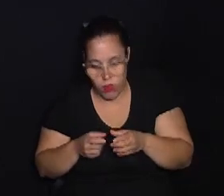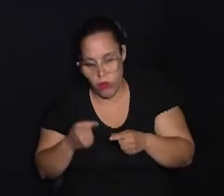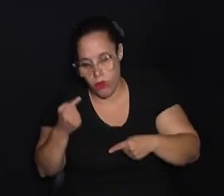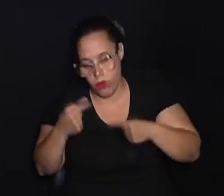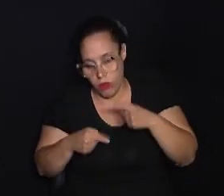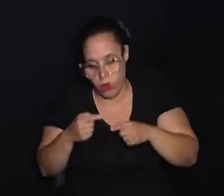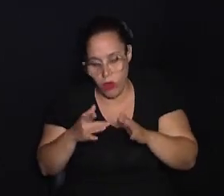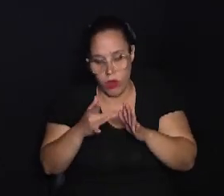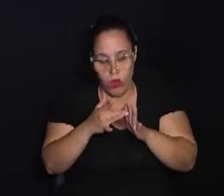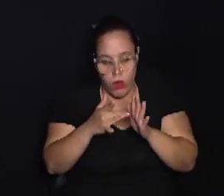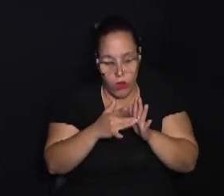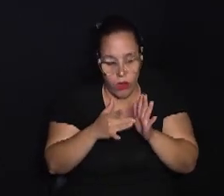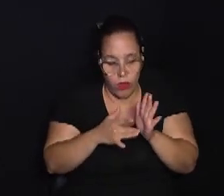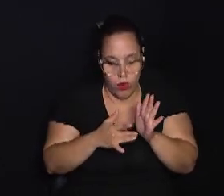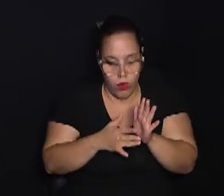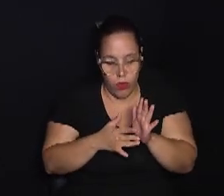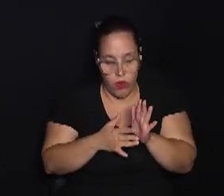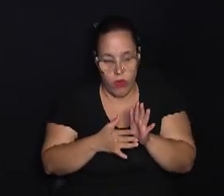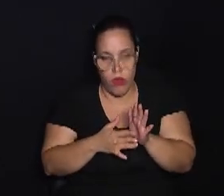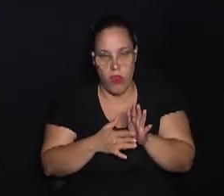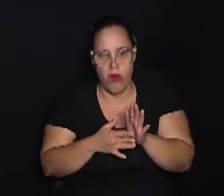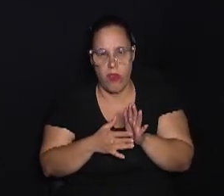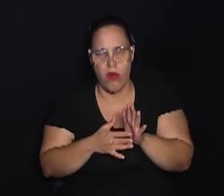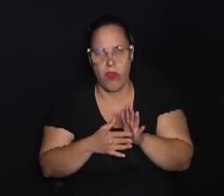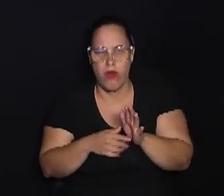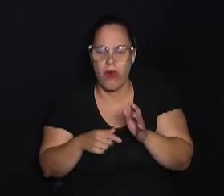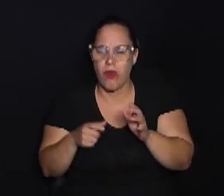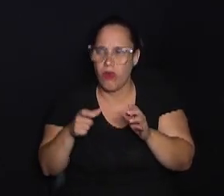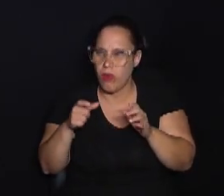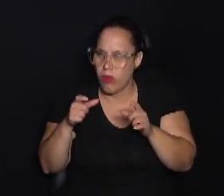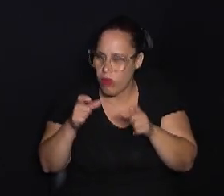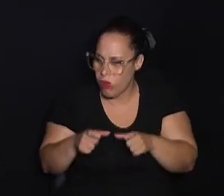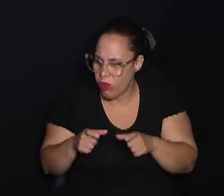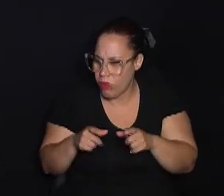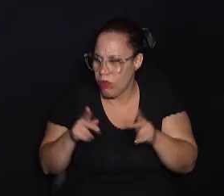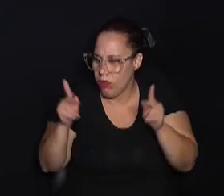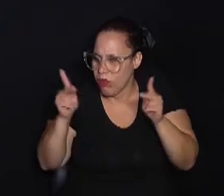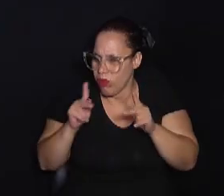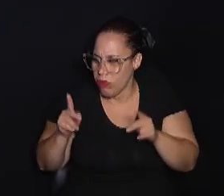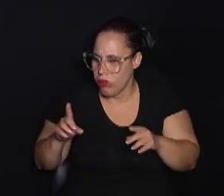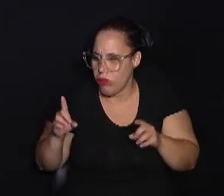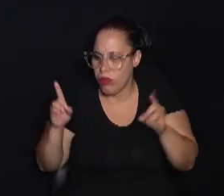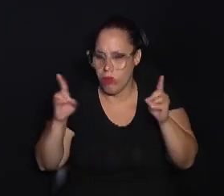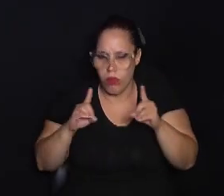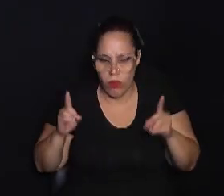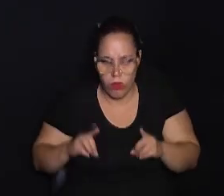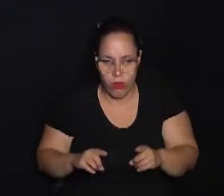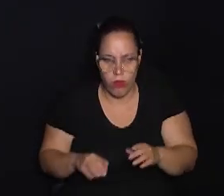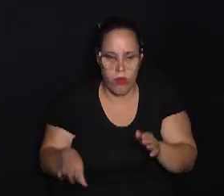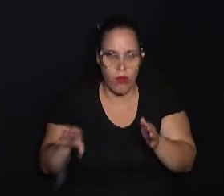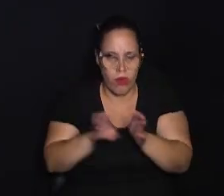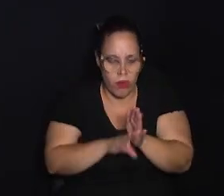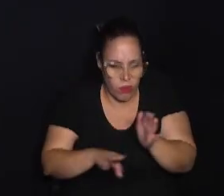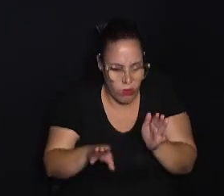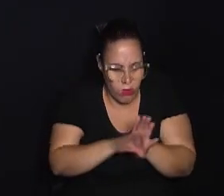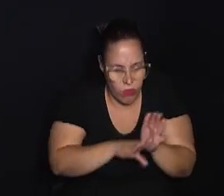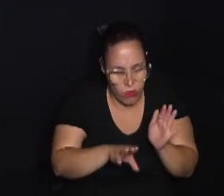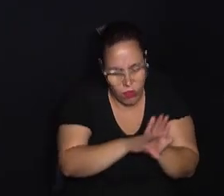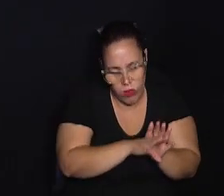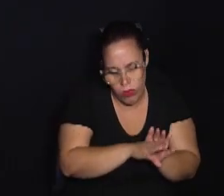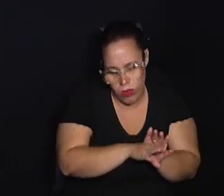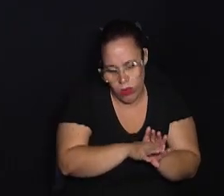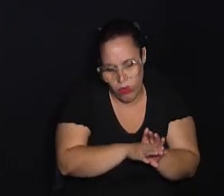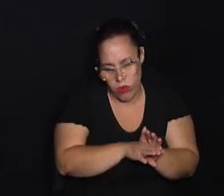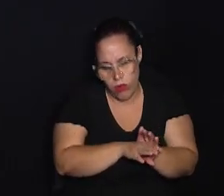as pautas. Essa questão da pessoa com deficiência é algo que vem sempre chegando para nós a partir do